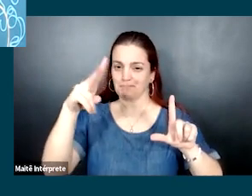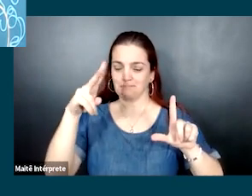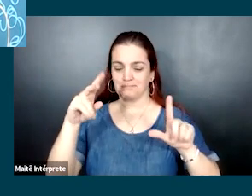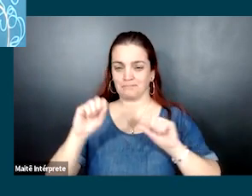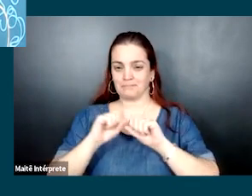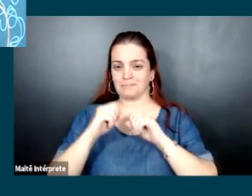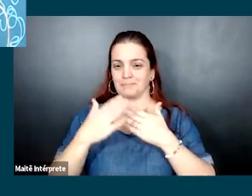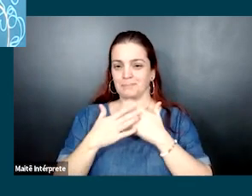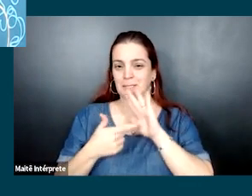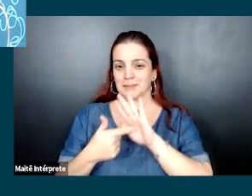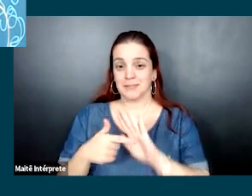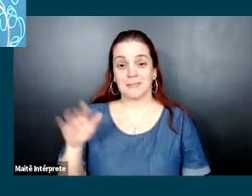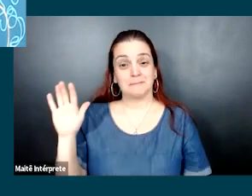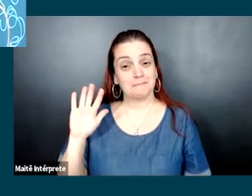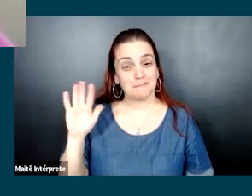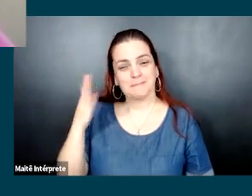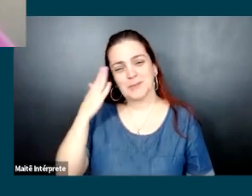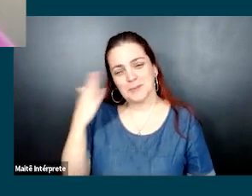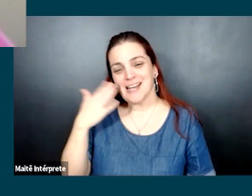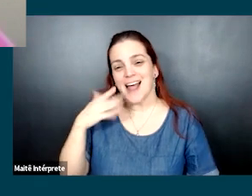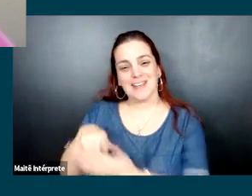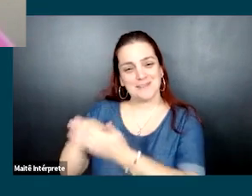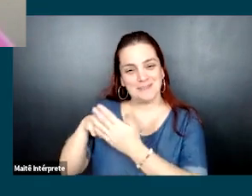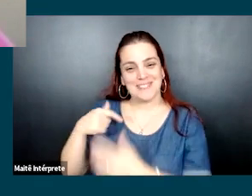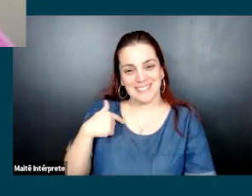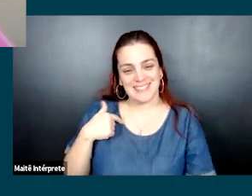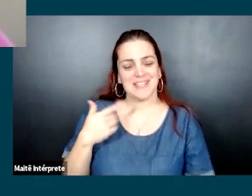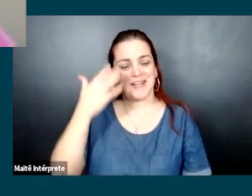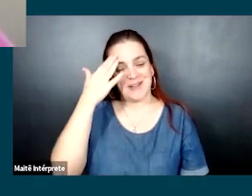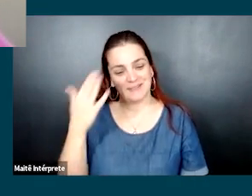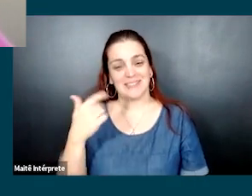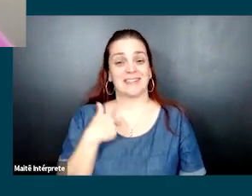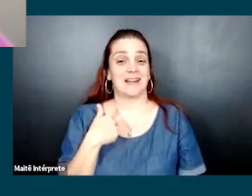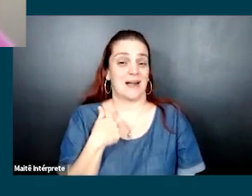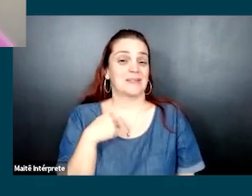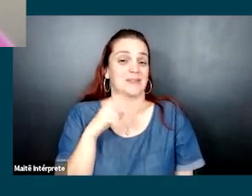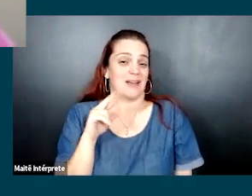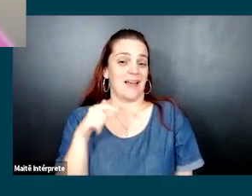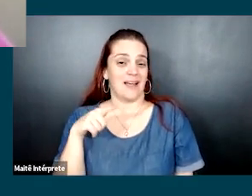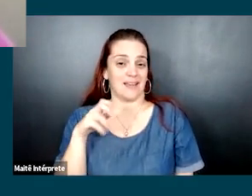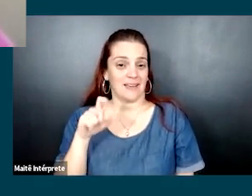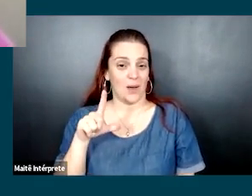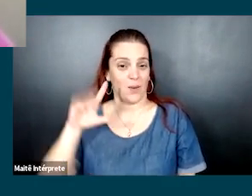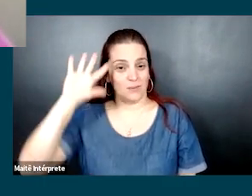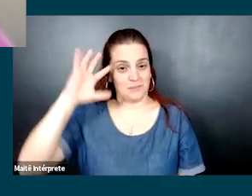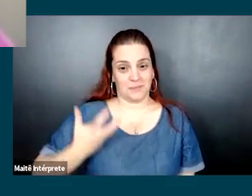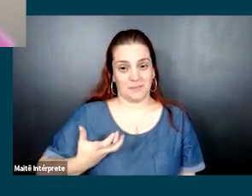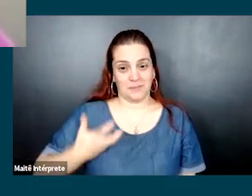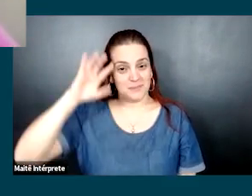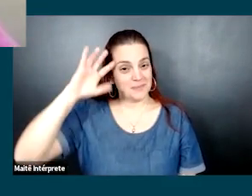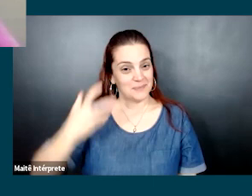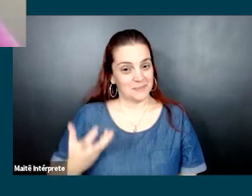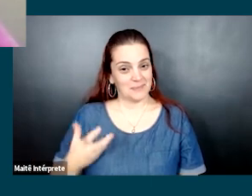é toda sua. Obrigada, Nay. Obrigada por me apresentar. E boa tarde a todo mundo. Eu sou a